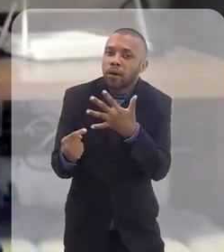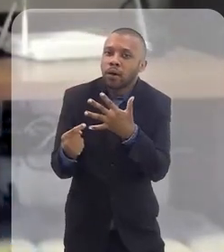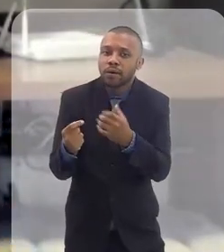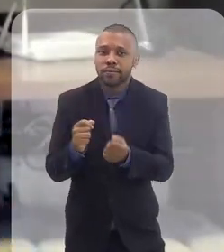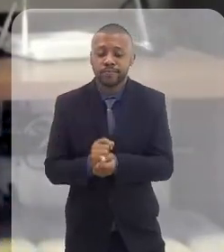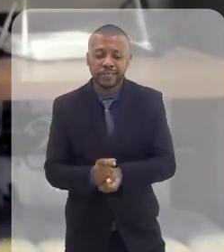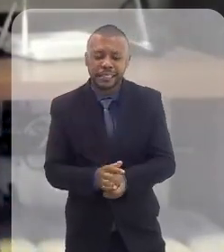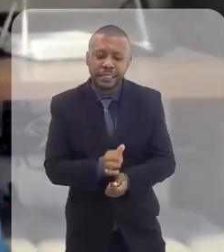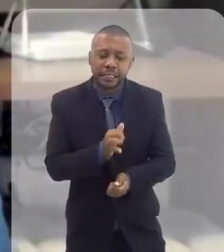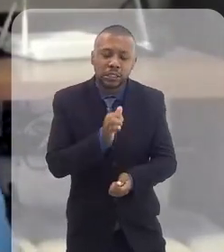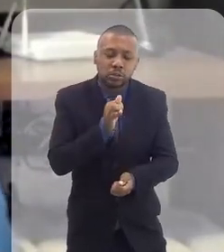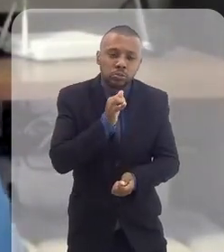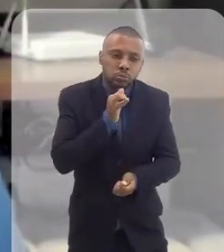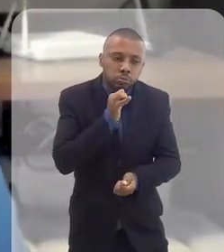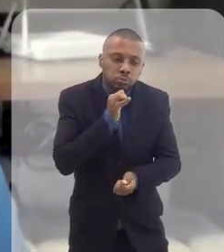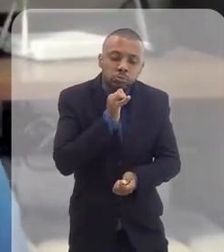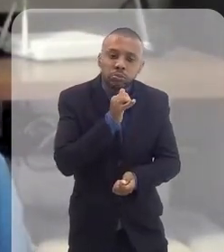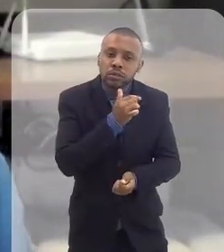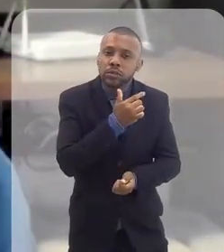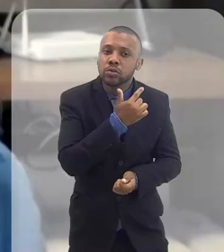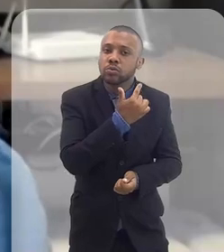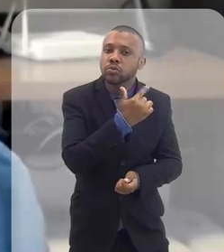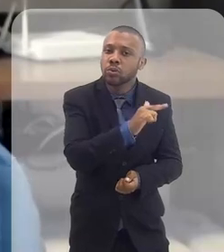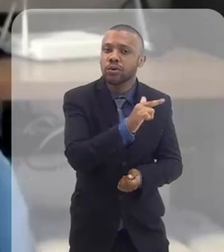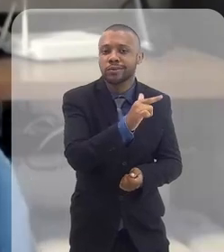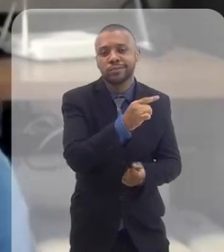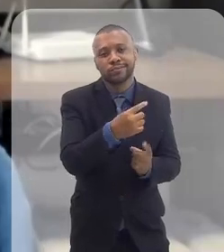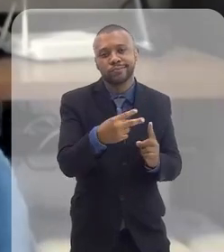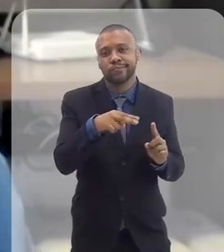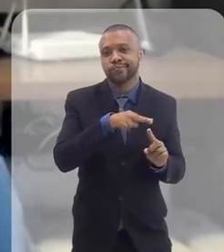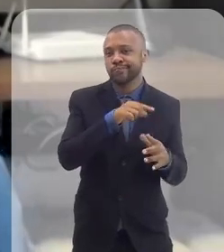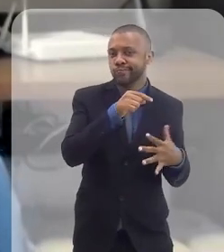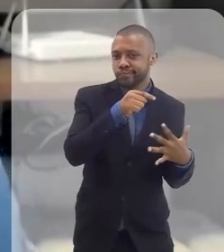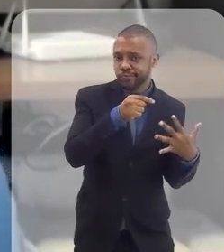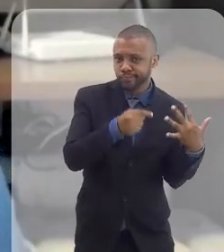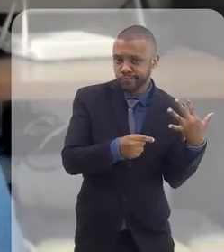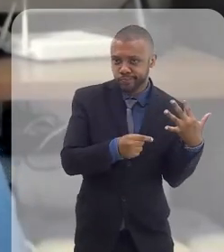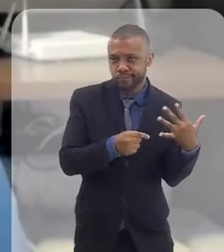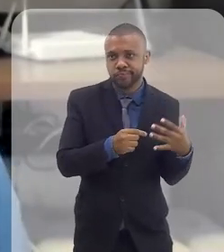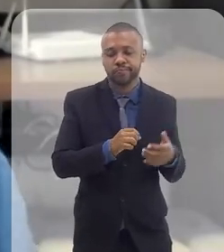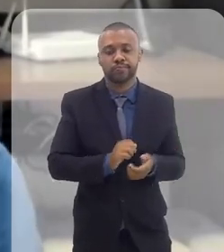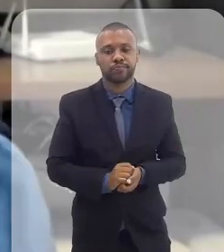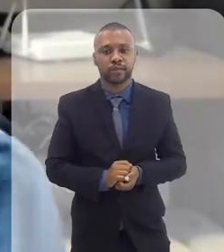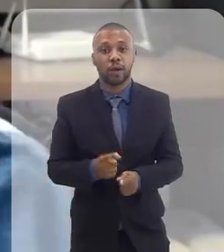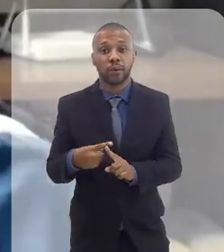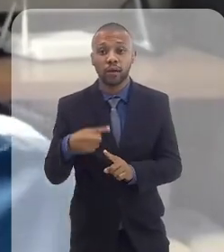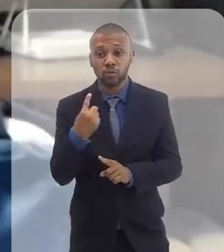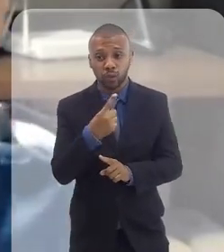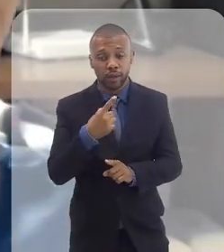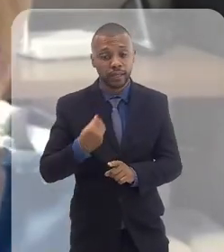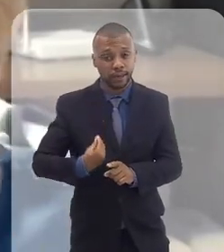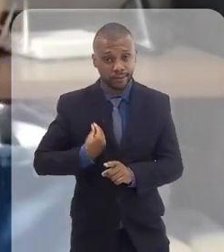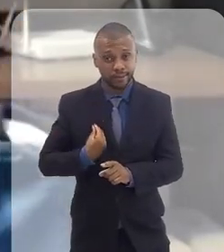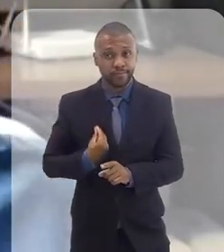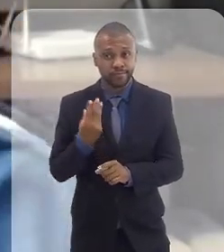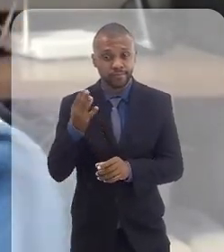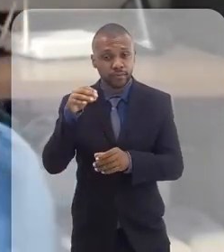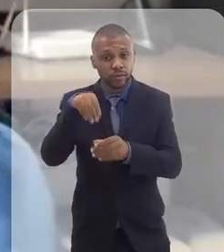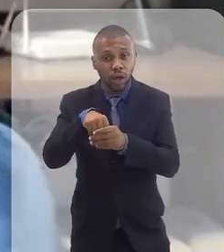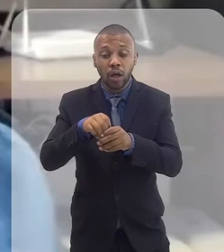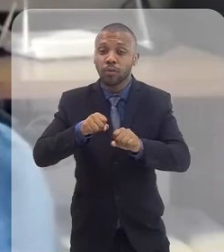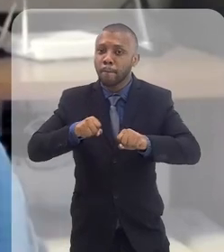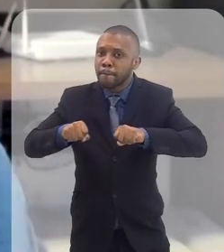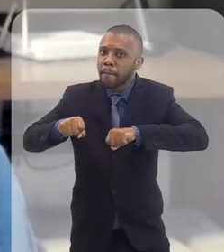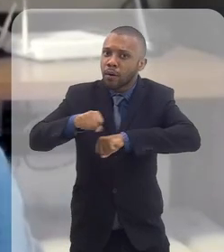aspectos e muito triste em outros, mas muito triste, porque a gente estava